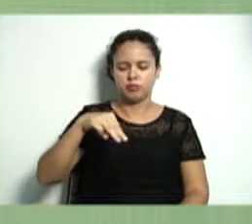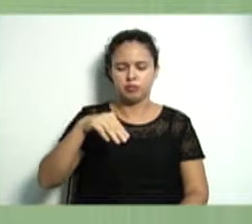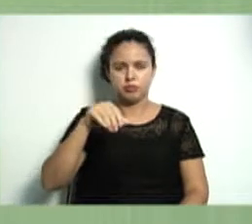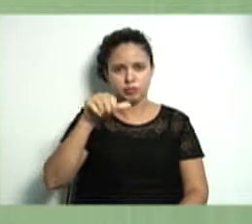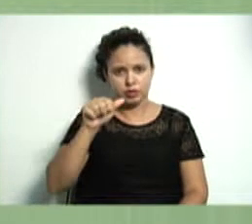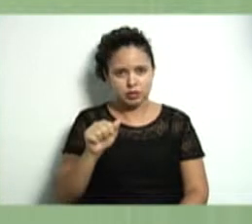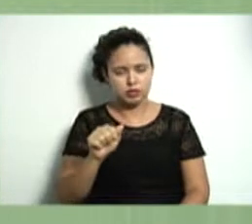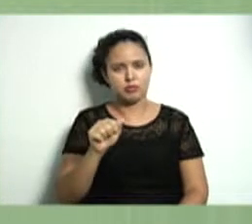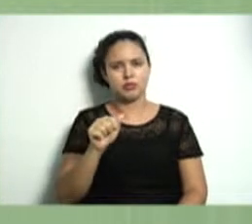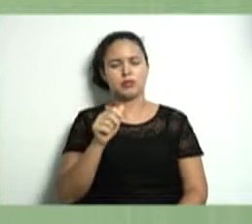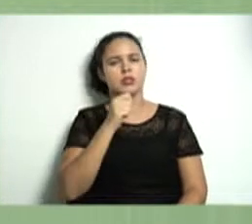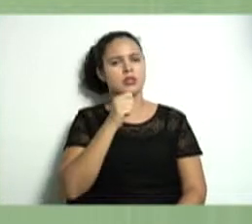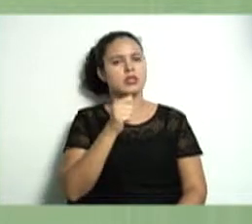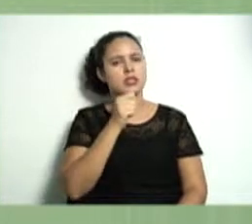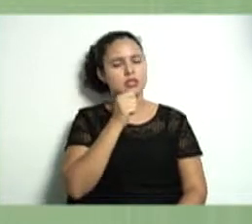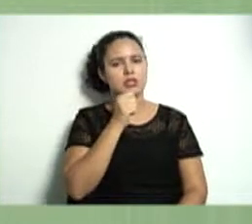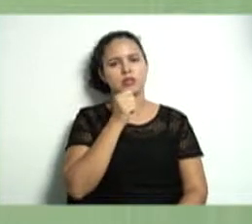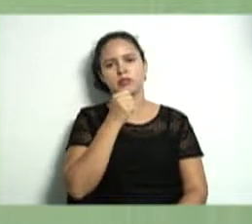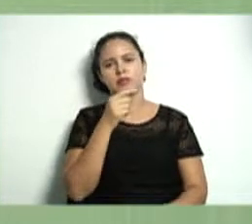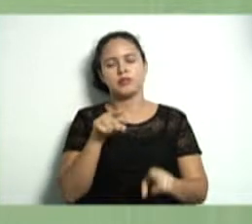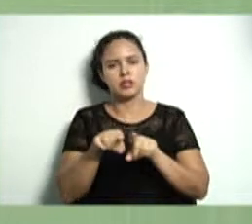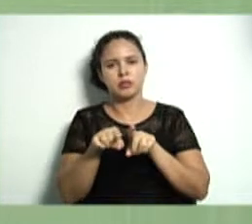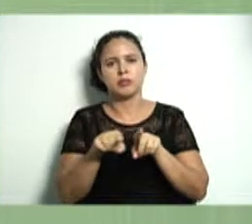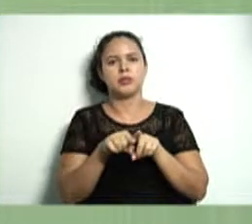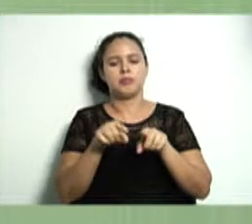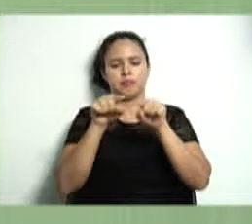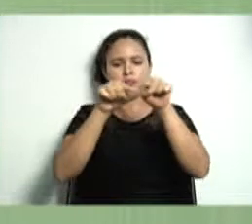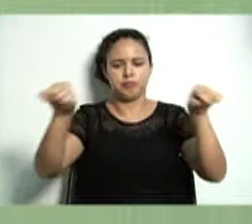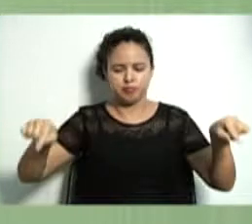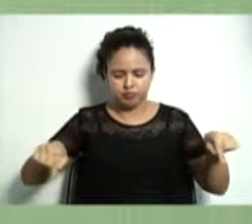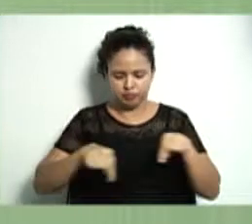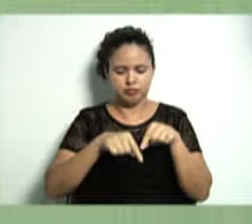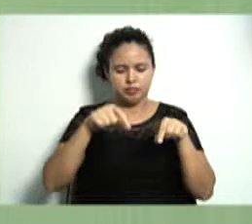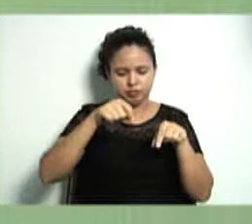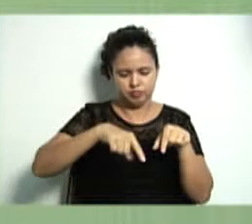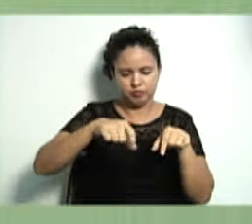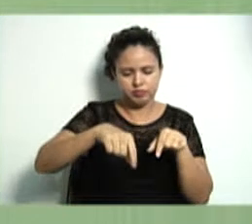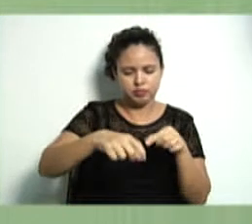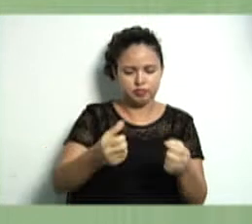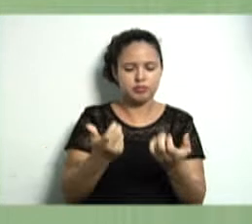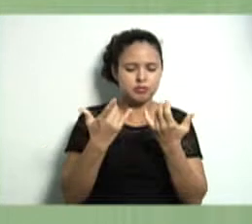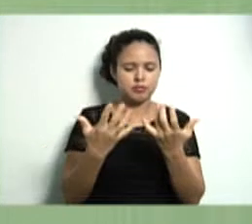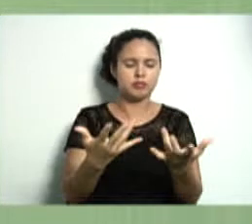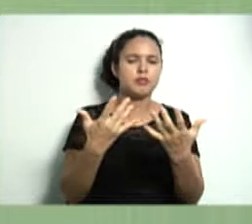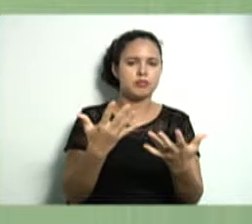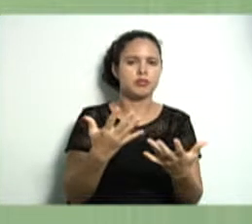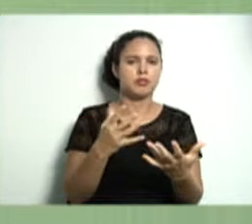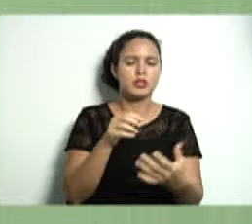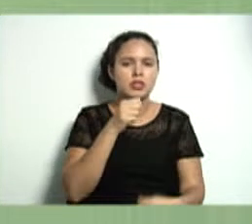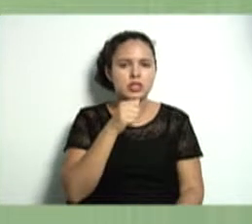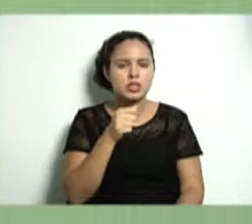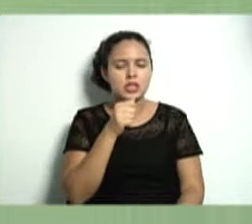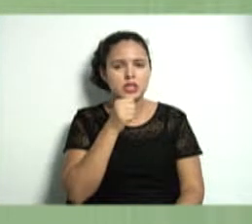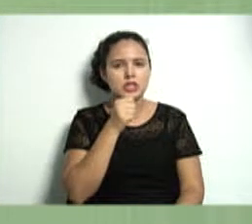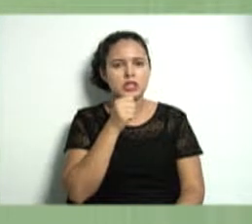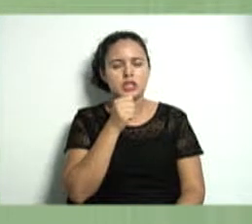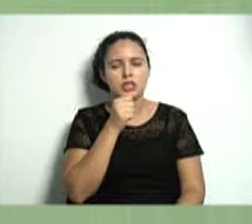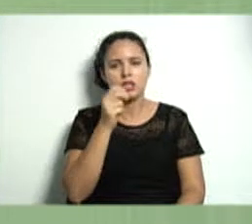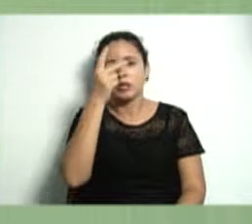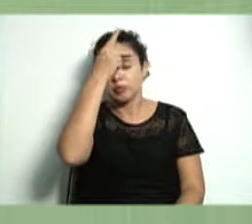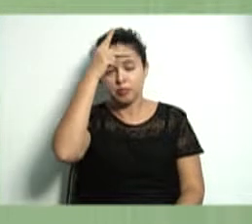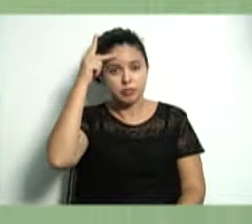não tem mais terra para produzir, né, ele não tem mais o meio de como produzir, ele ficou